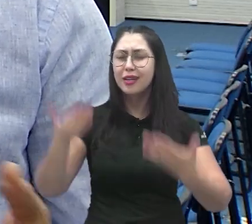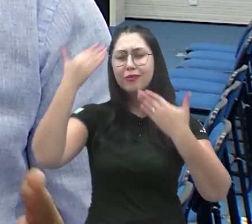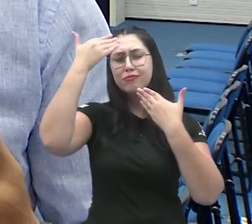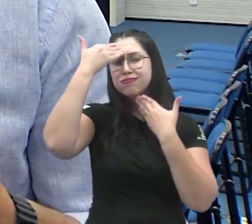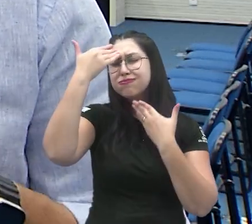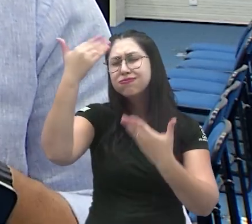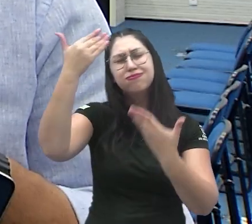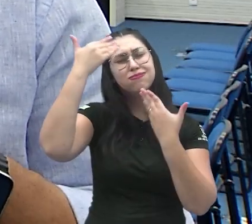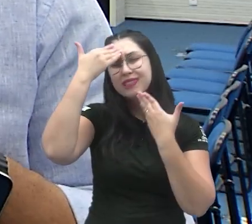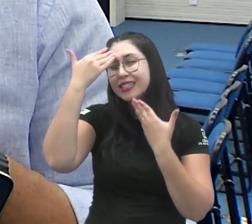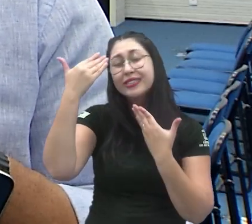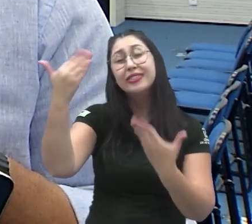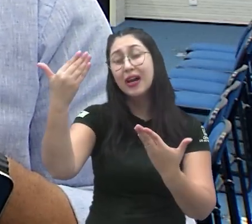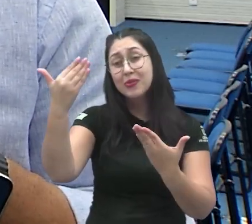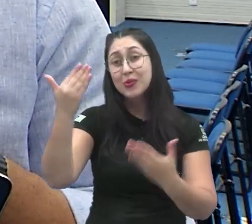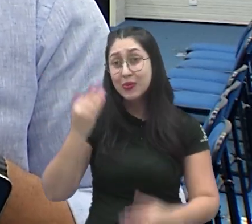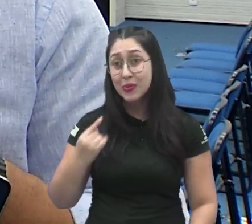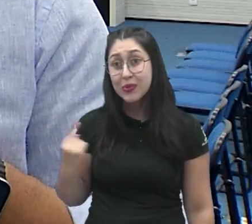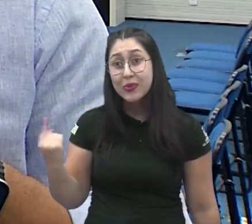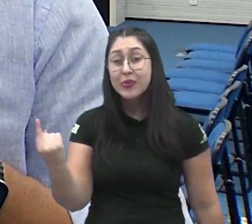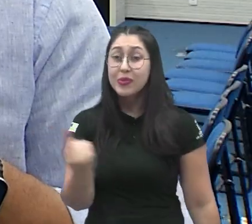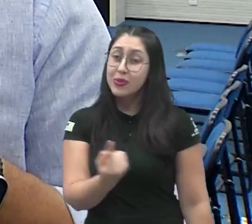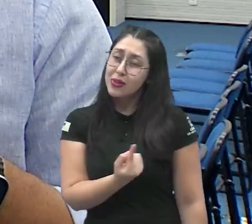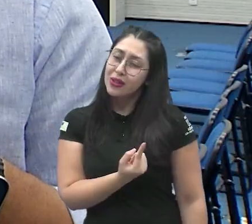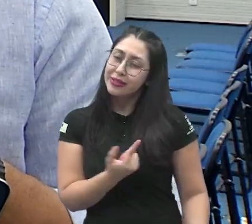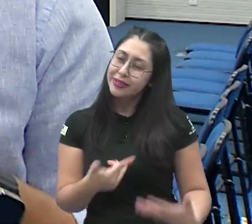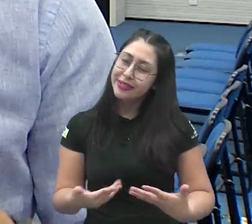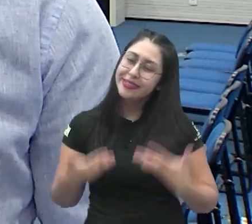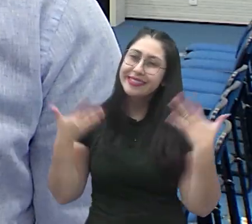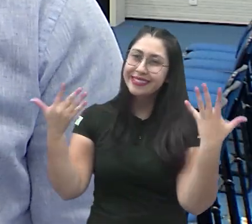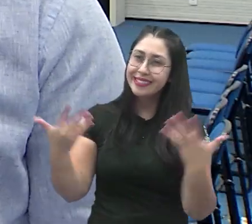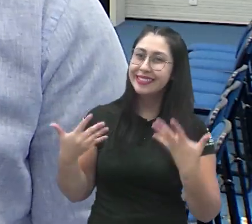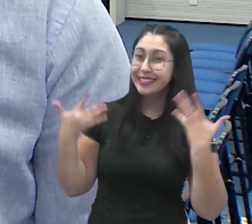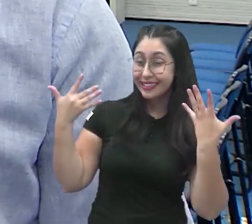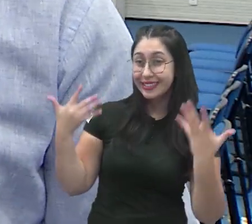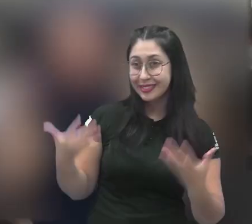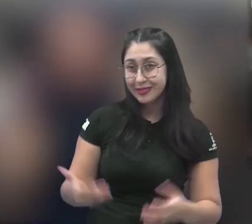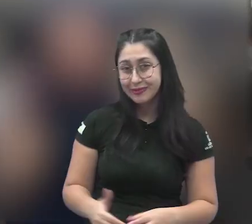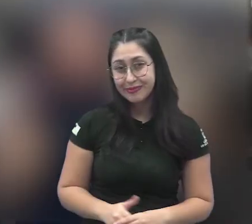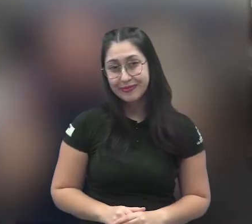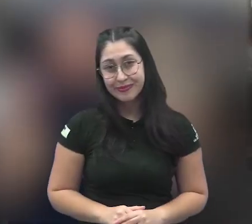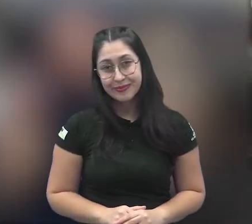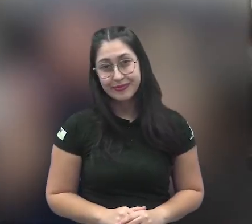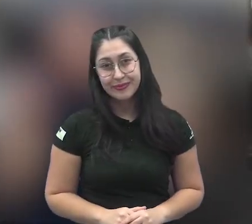é uma gratidão muito grande, Estamos com o coração cheio de alegria.